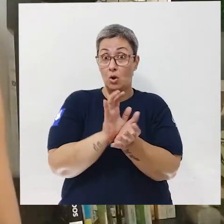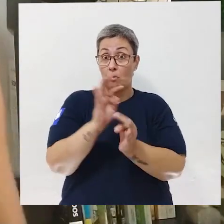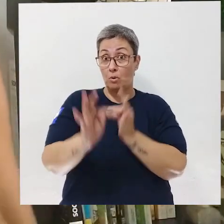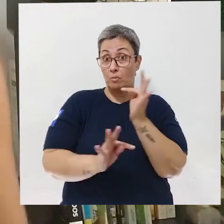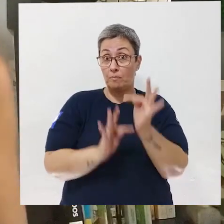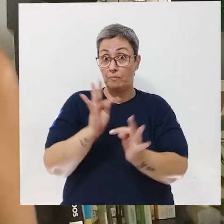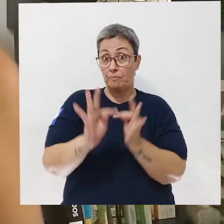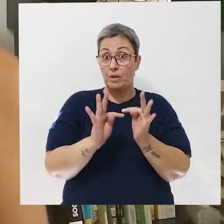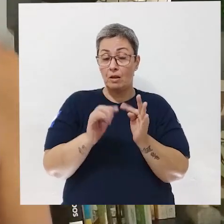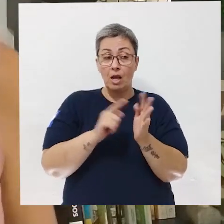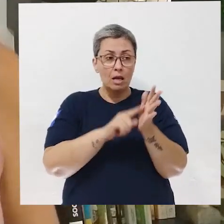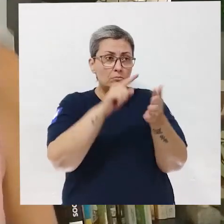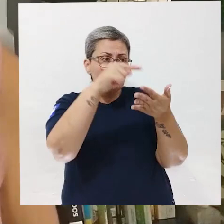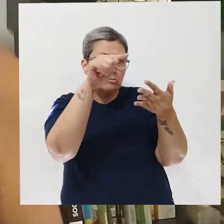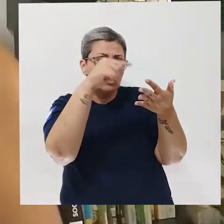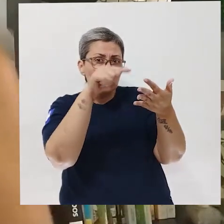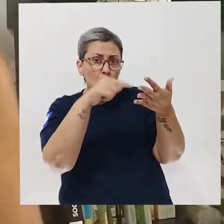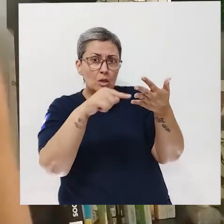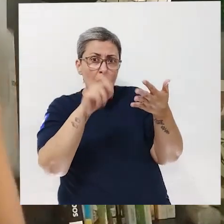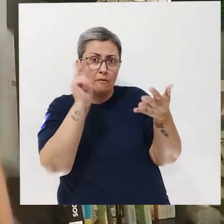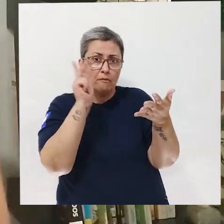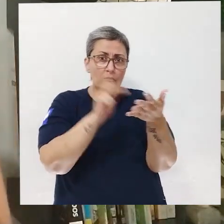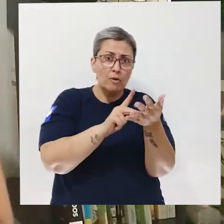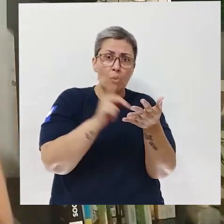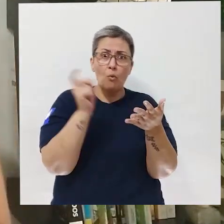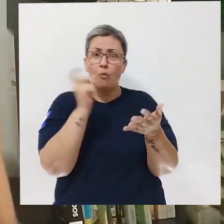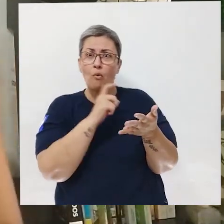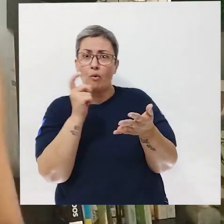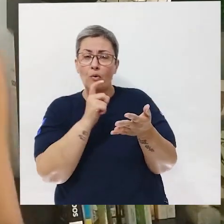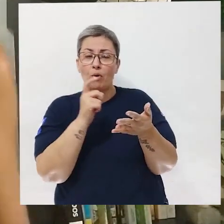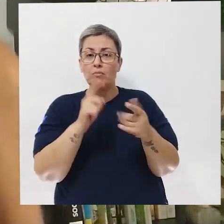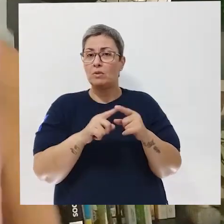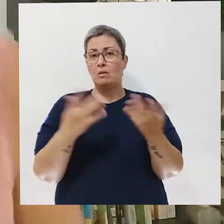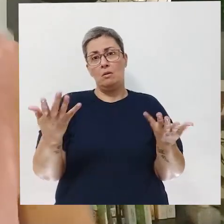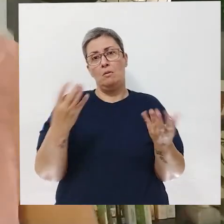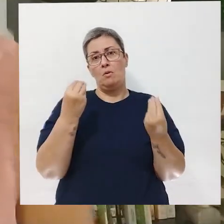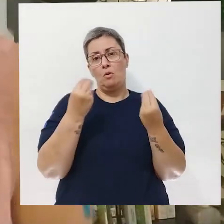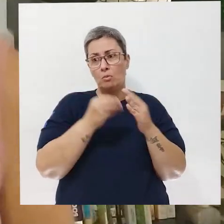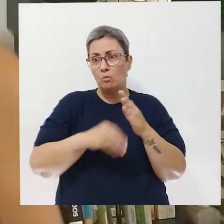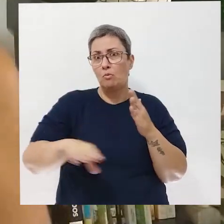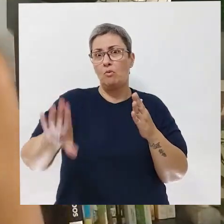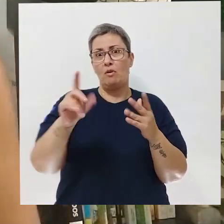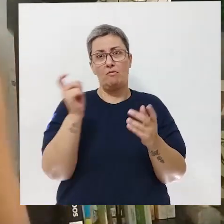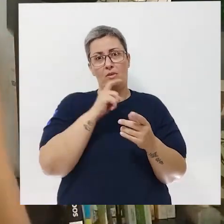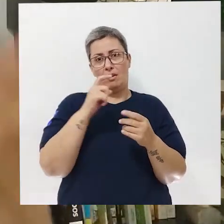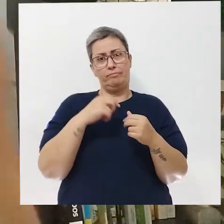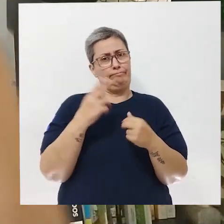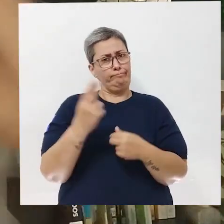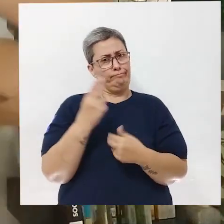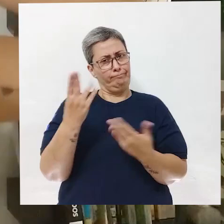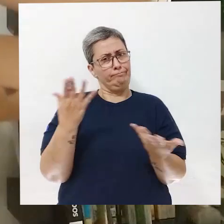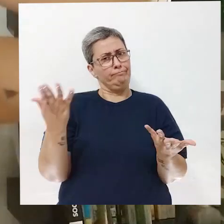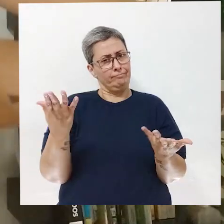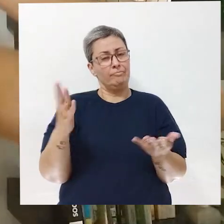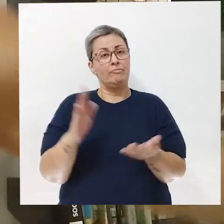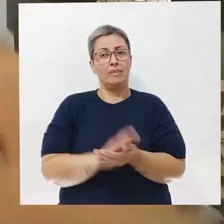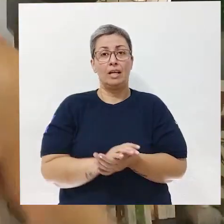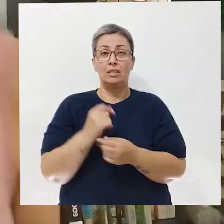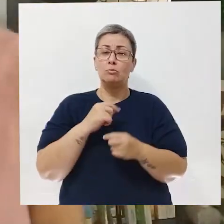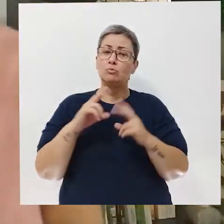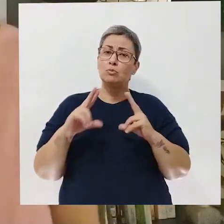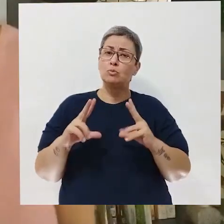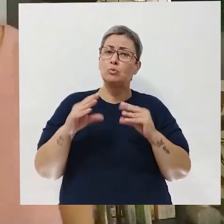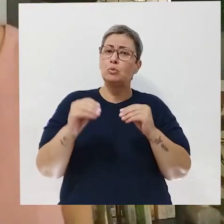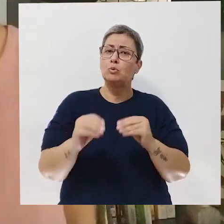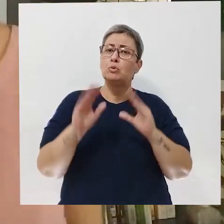esse canal confere se aquela informação é verdadeira. Então não tem por que passar informação falsa, né? Pensando em tudo isso que a gente conversou,